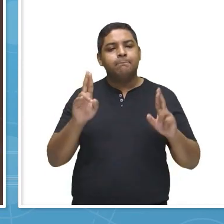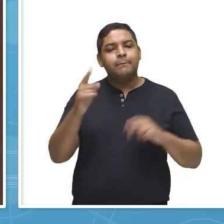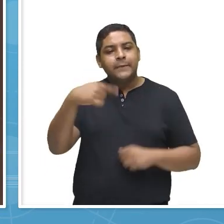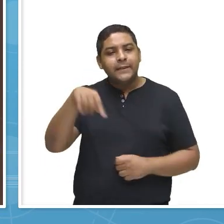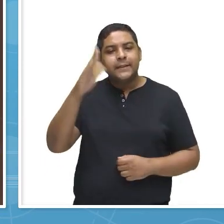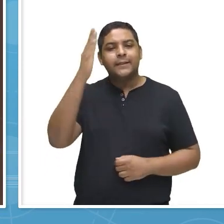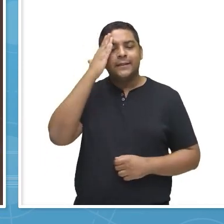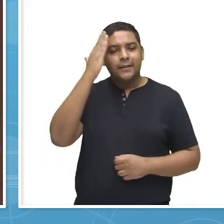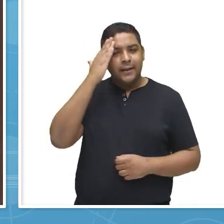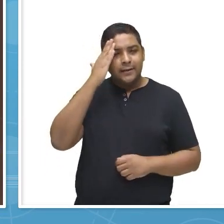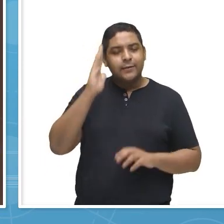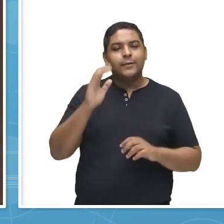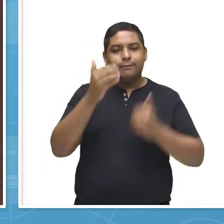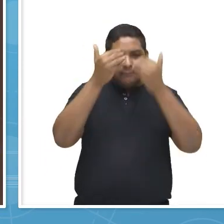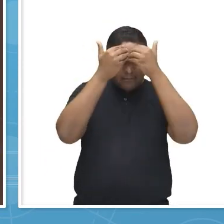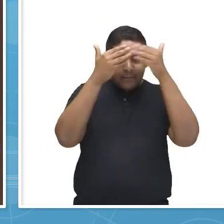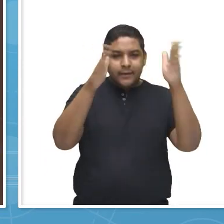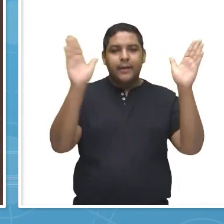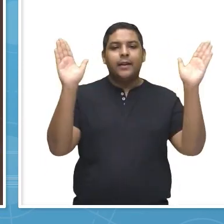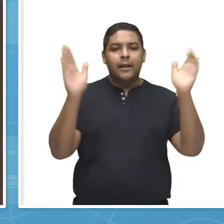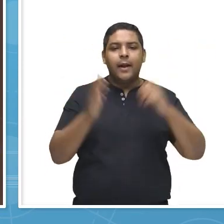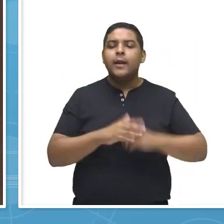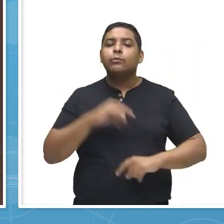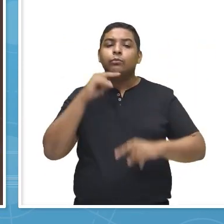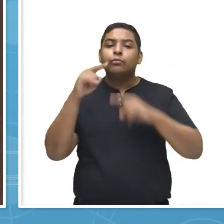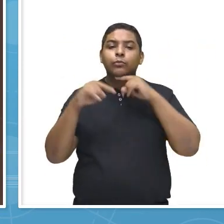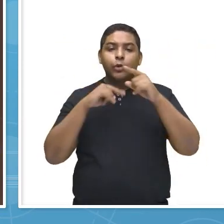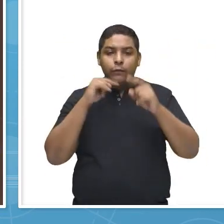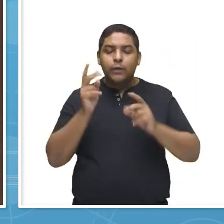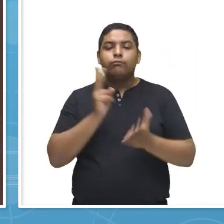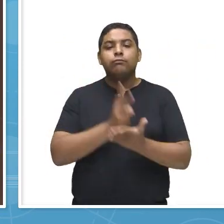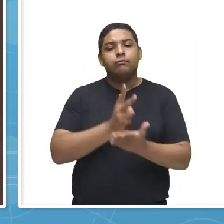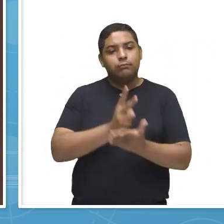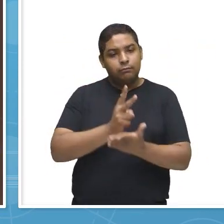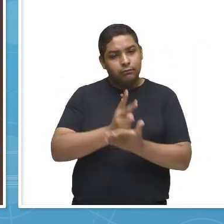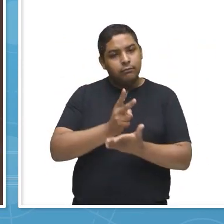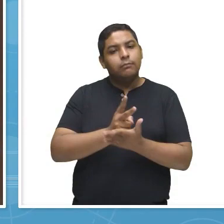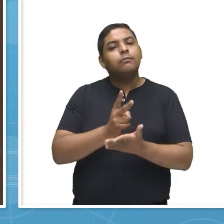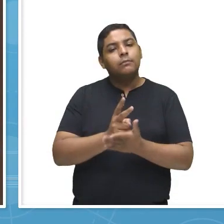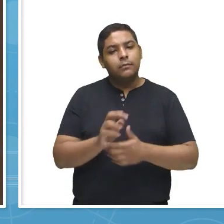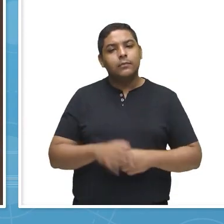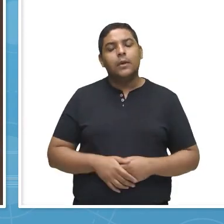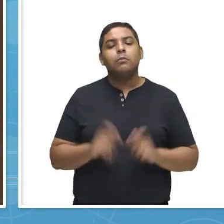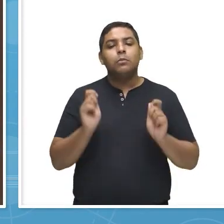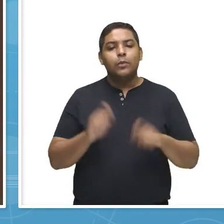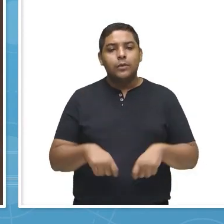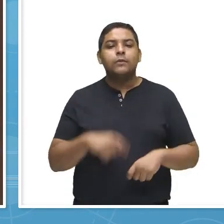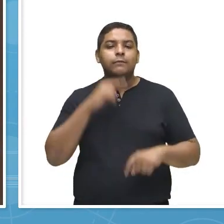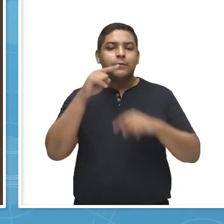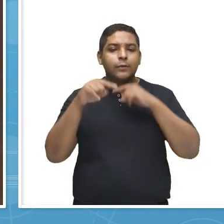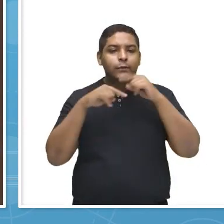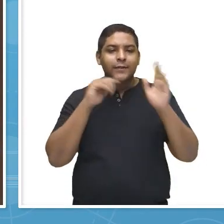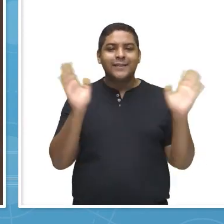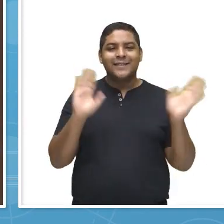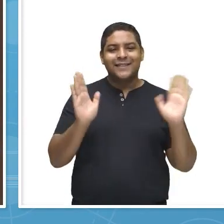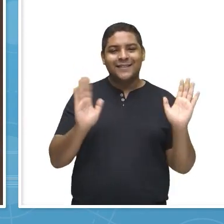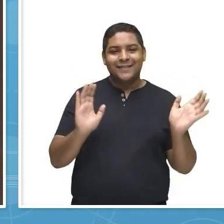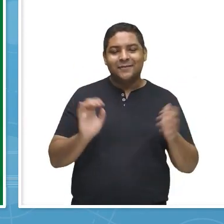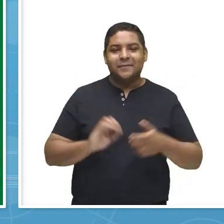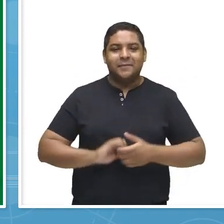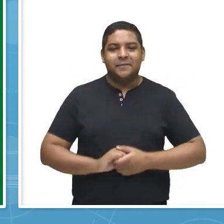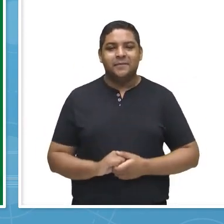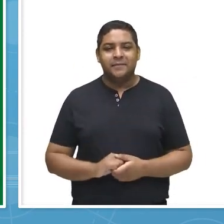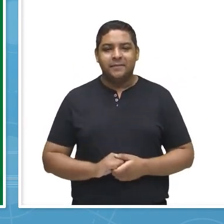tenham entendido tudo certinho. Qualquer dúvida ainda estarei aqui no chat para tirar as possíveis dúvidas, tá bom? Até a próxima!